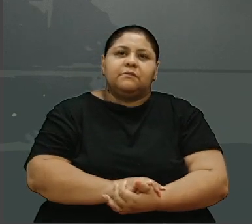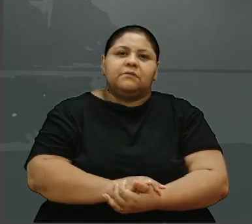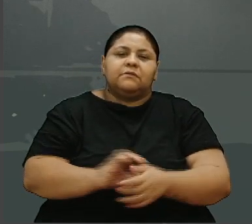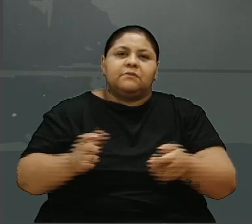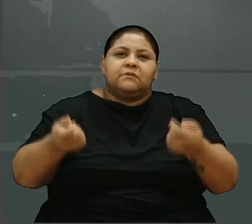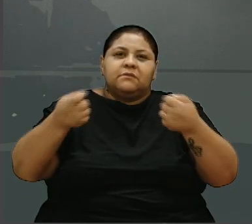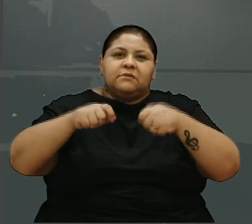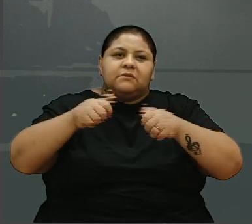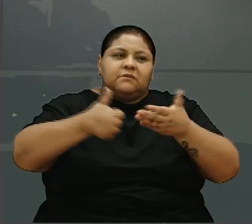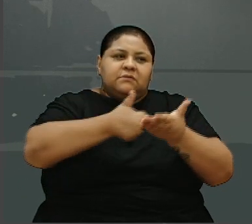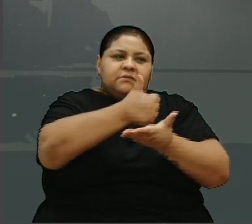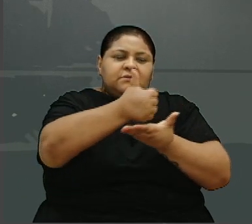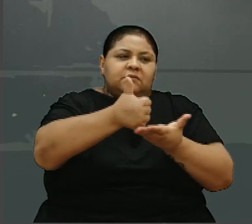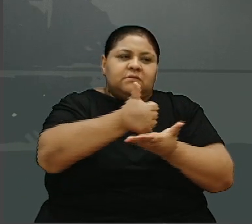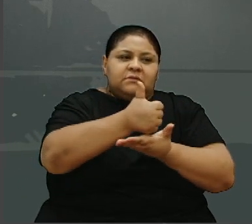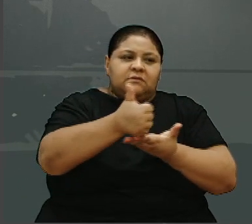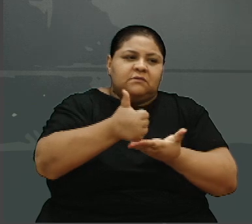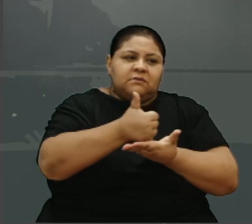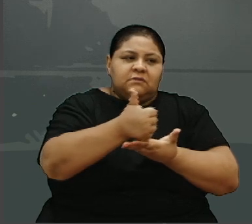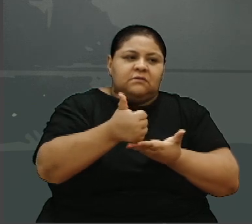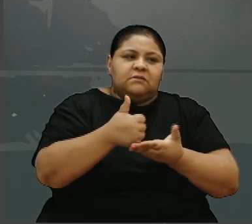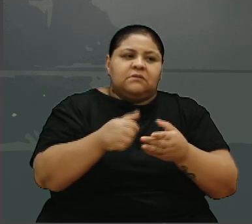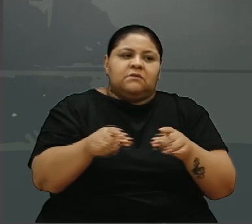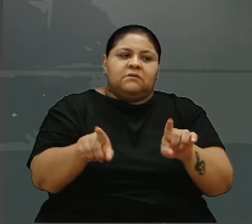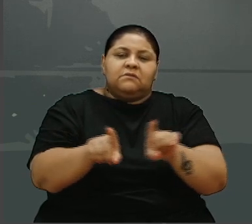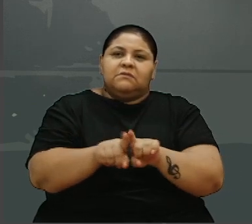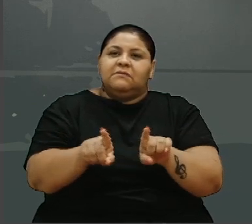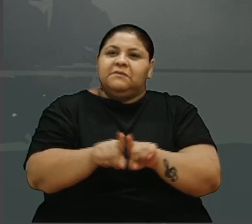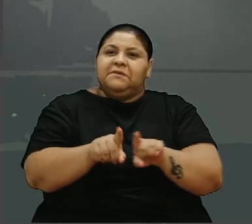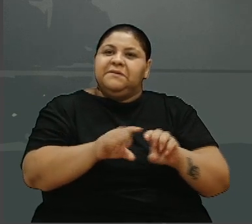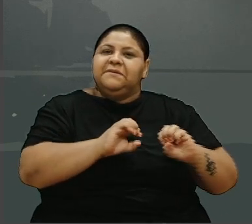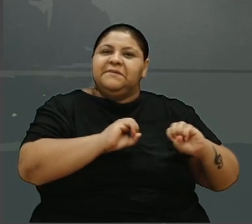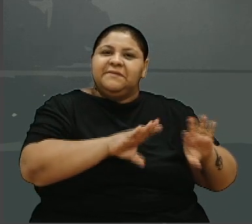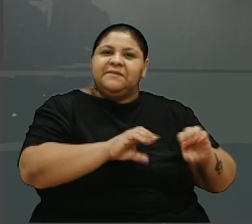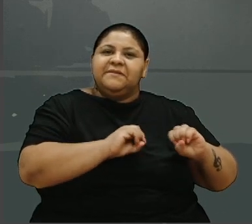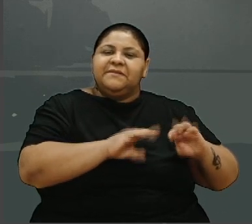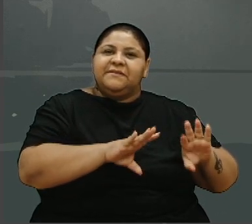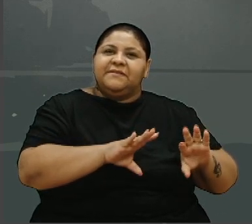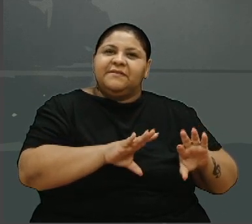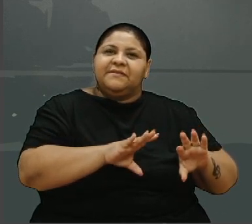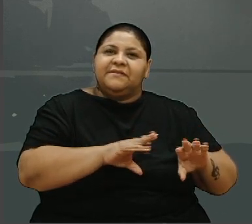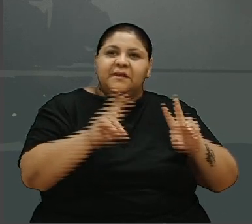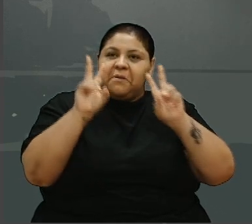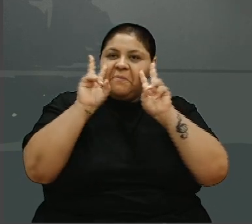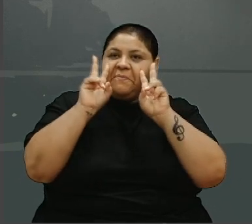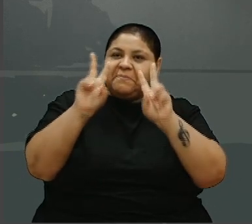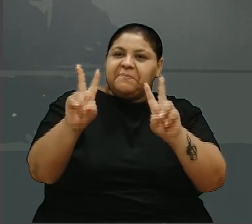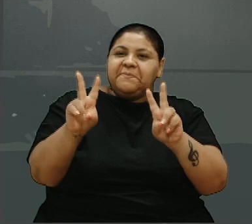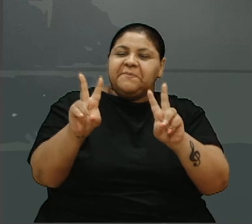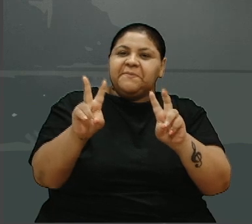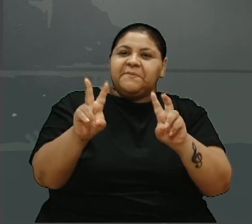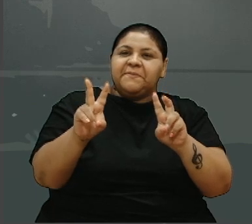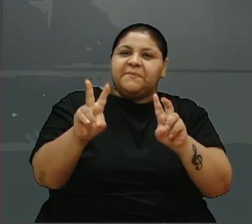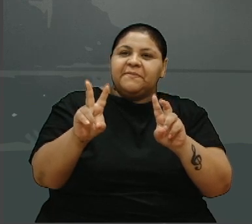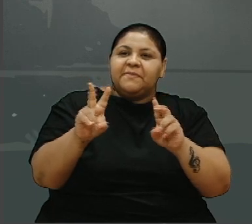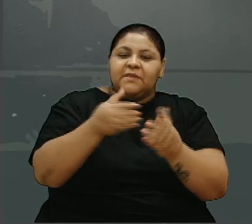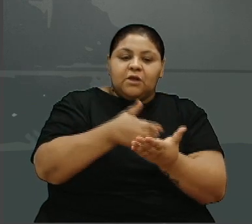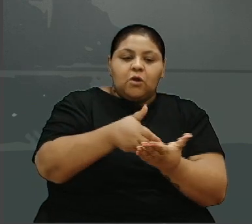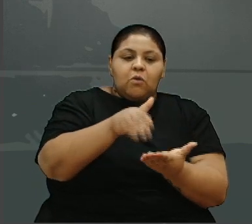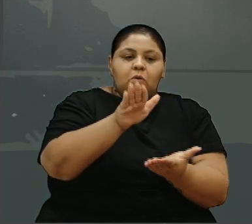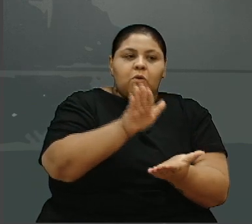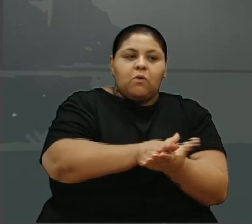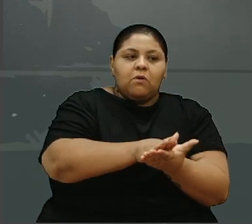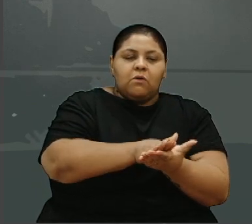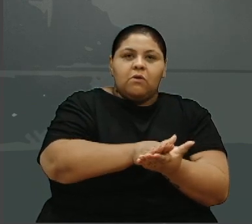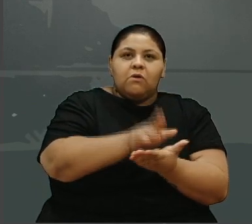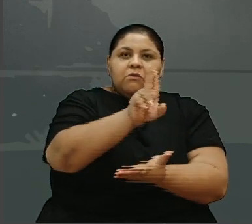necessidades básicas, gente, que é a saúde, que é a moradia, que é a educação. E não se vê da mesma forma a multa que eles